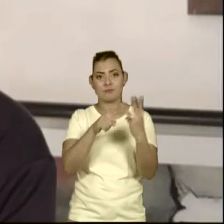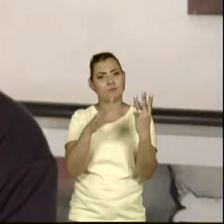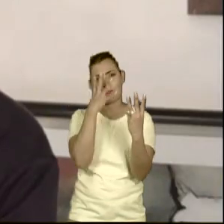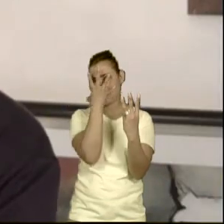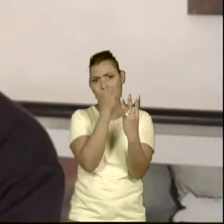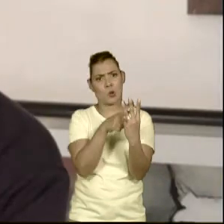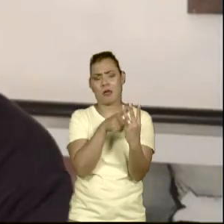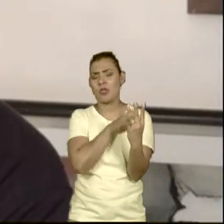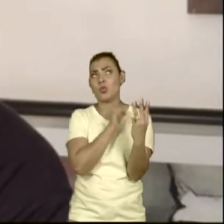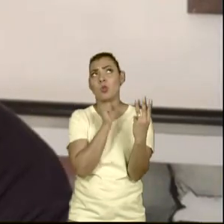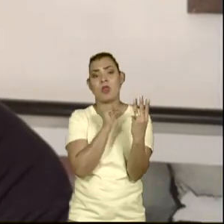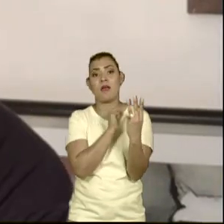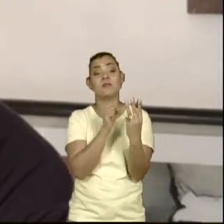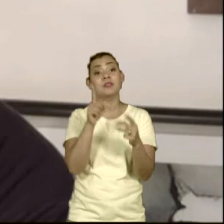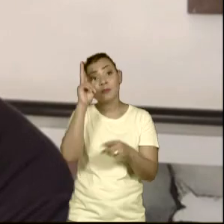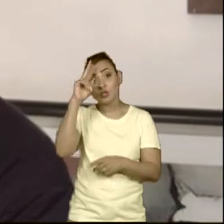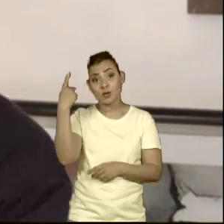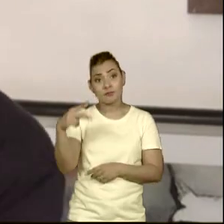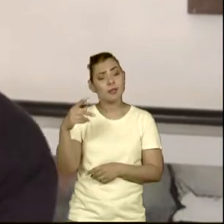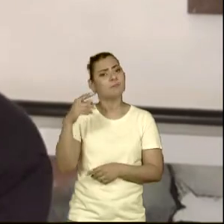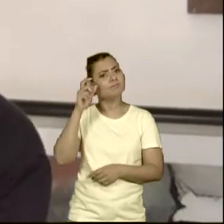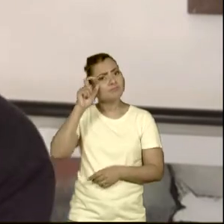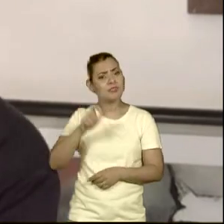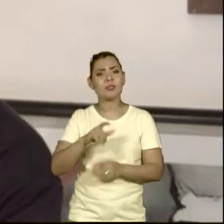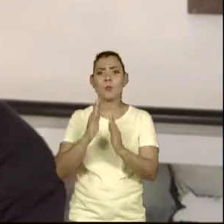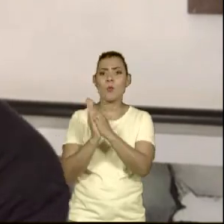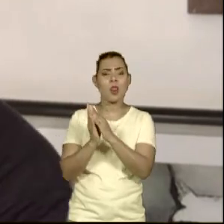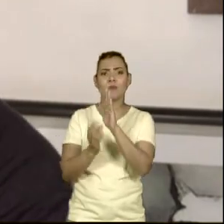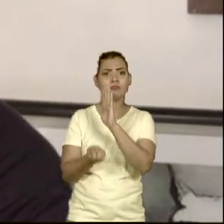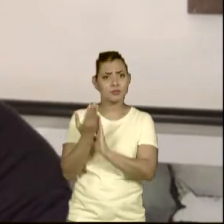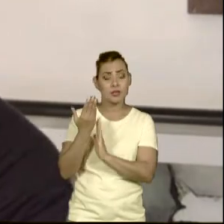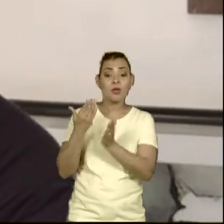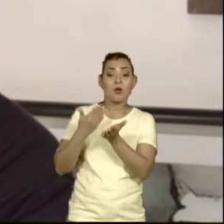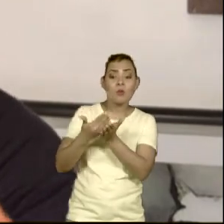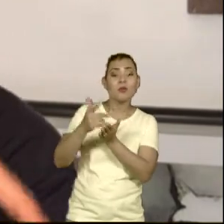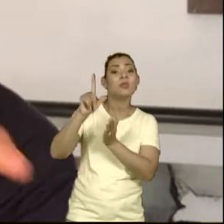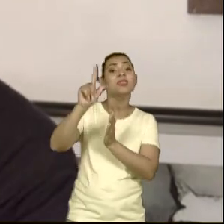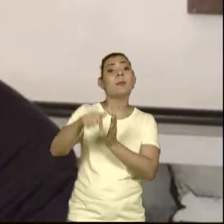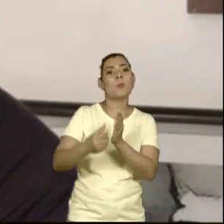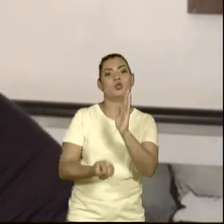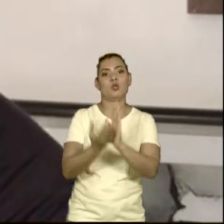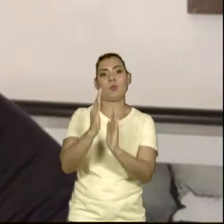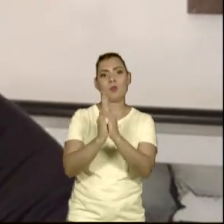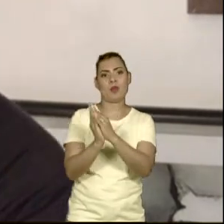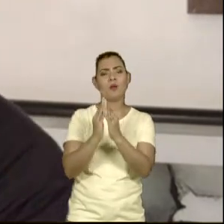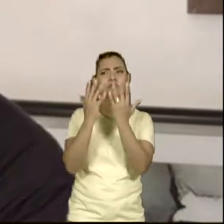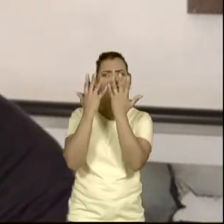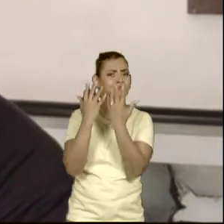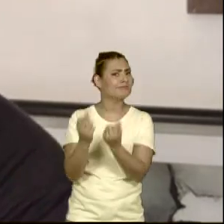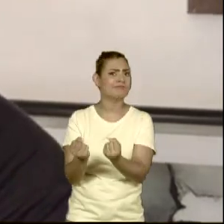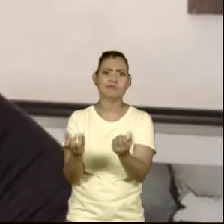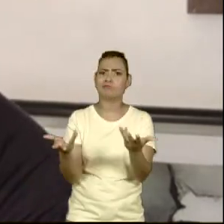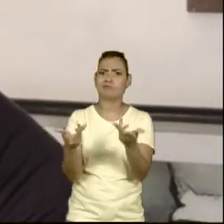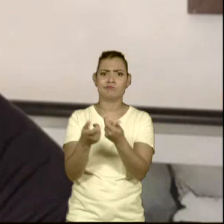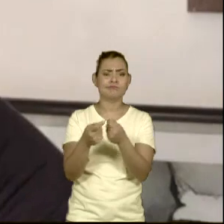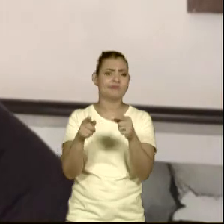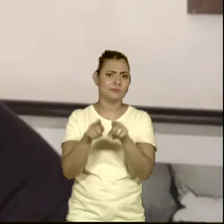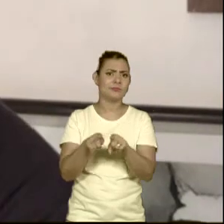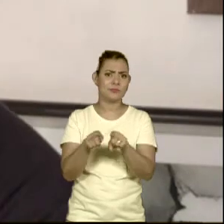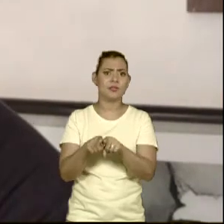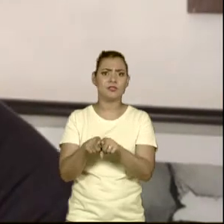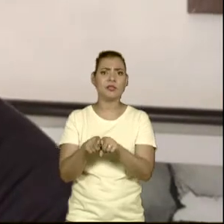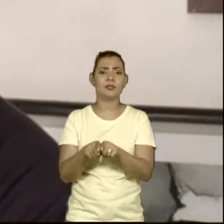e a história do Vila Sésamo é muito interessante, não teria bonecos no começo, os bonecos entraram no meio. Os bonecos eram encantadores, também criados pelo Jim Henson.